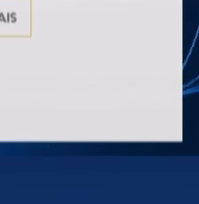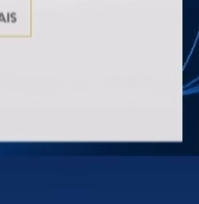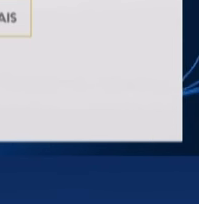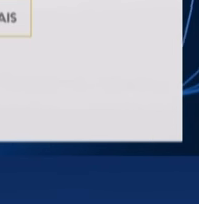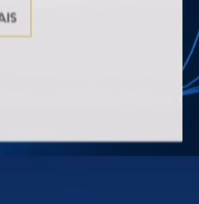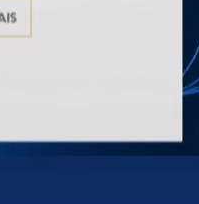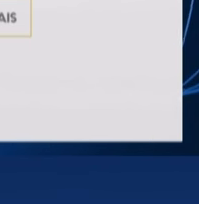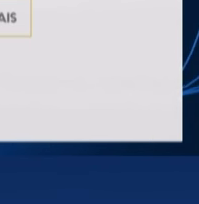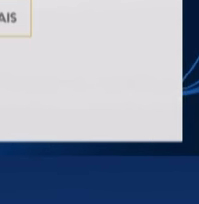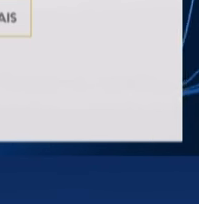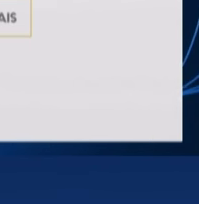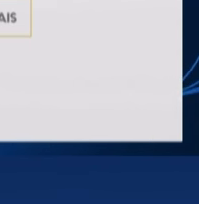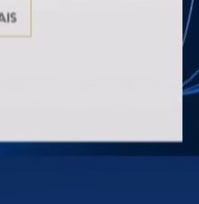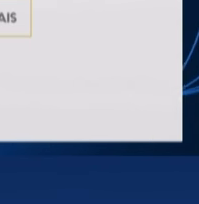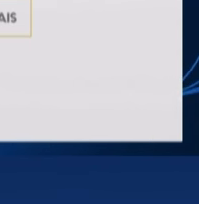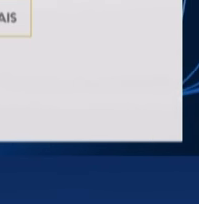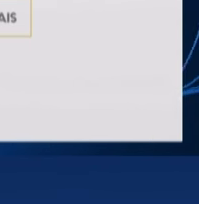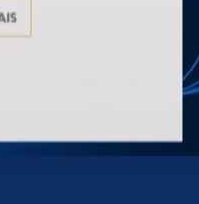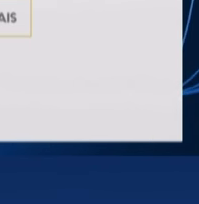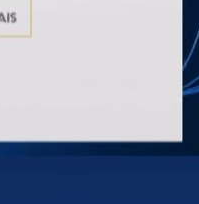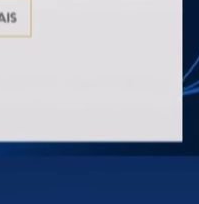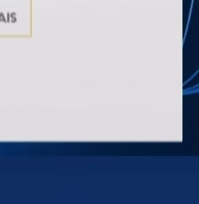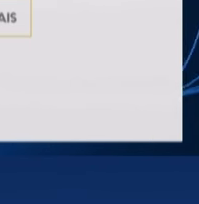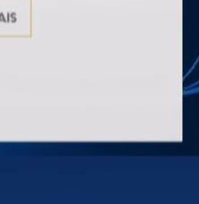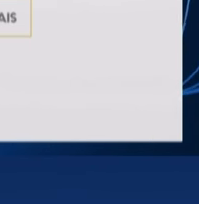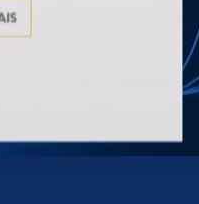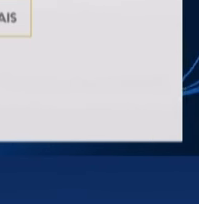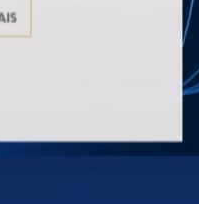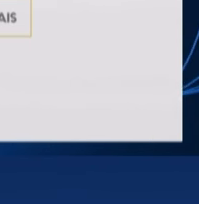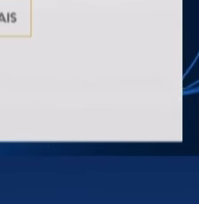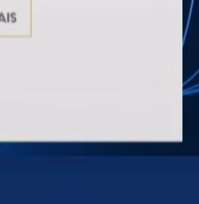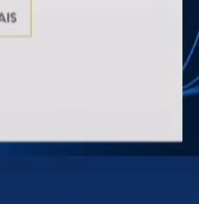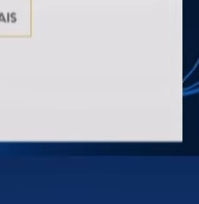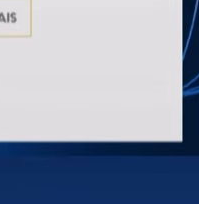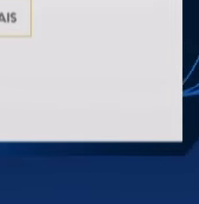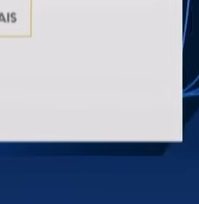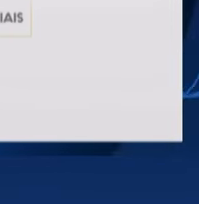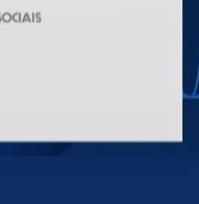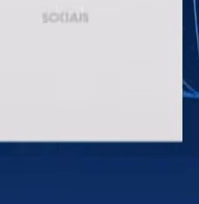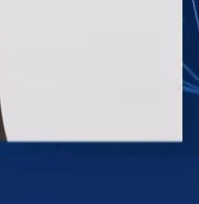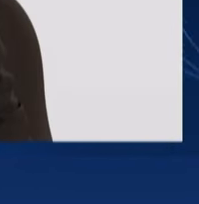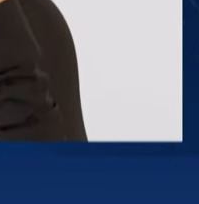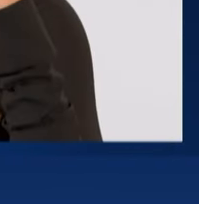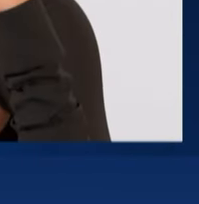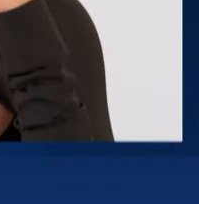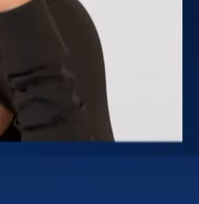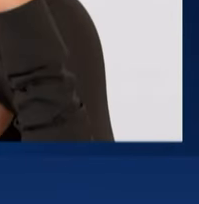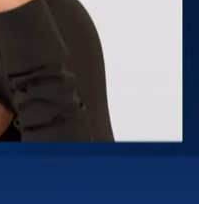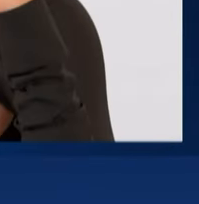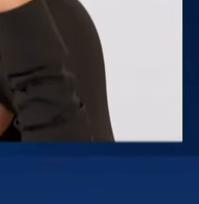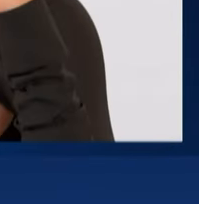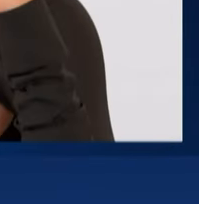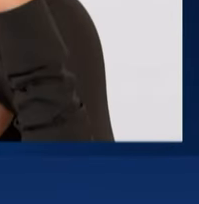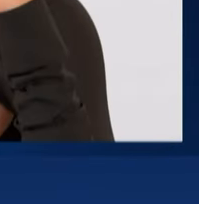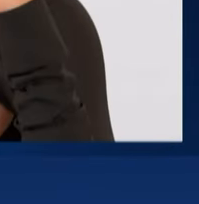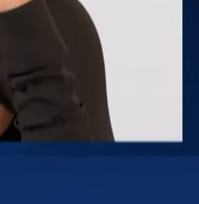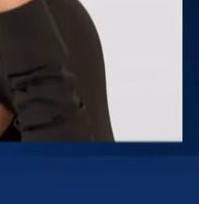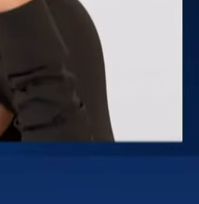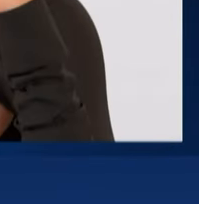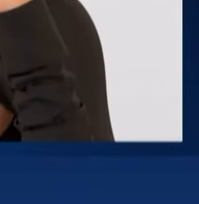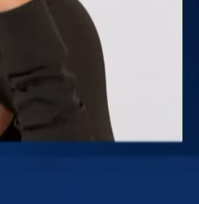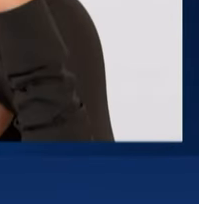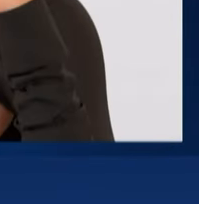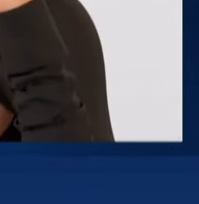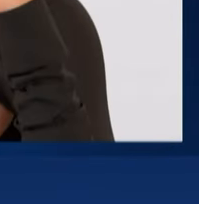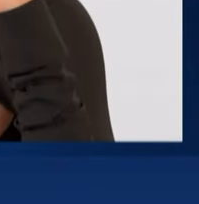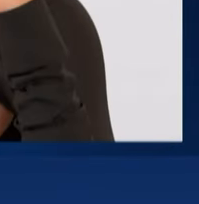melhor Leão ganhou um leão de ouro no festival de Publicidade em canes e mais de 12